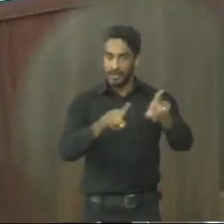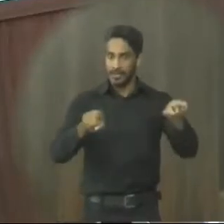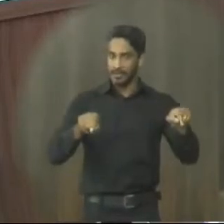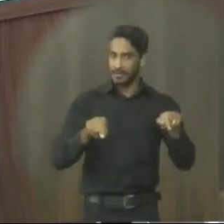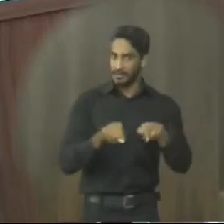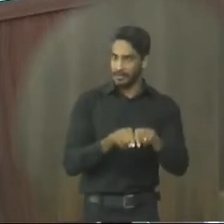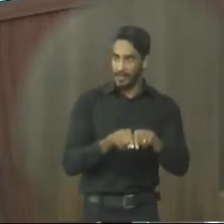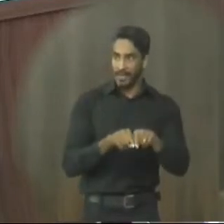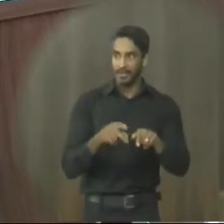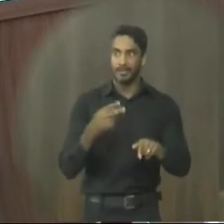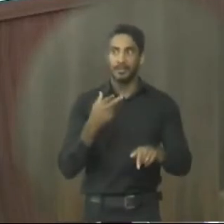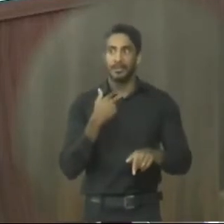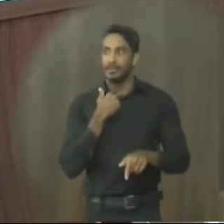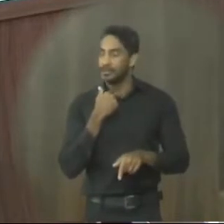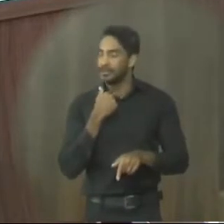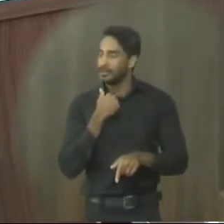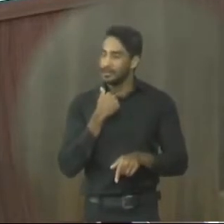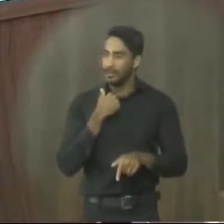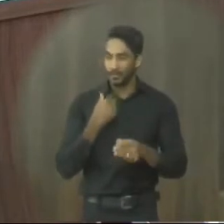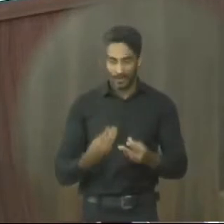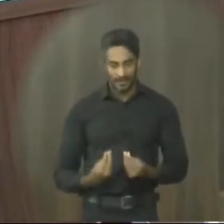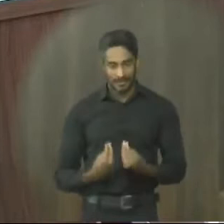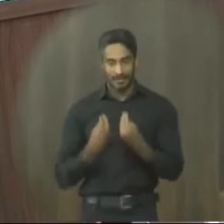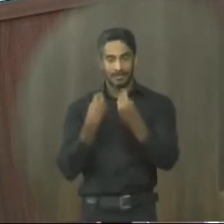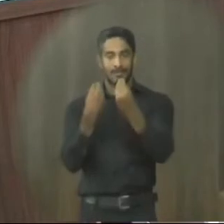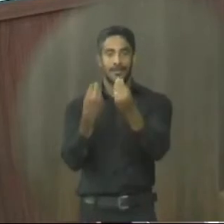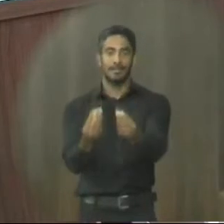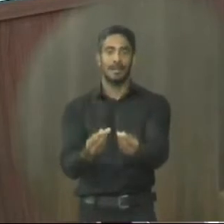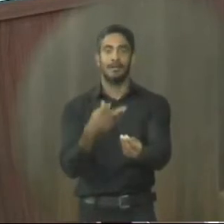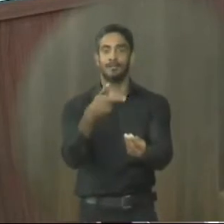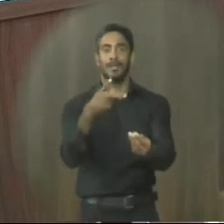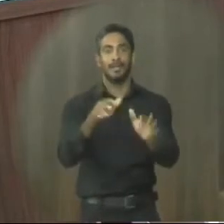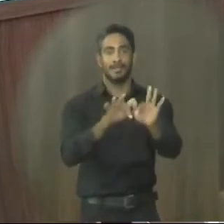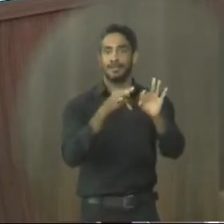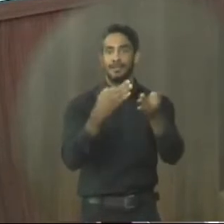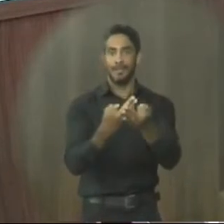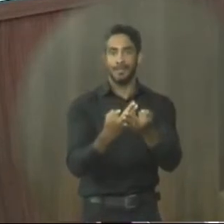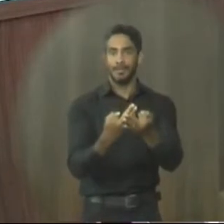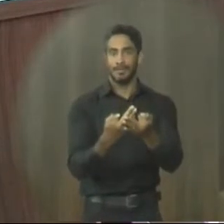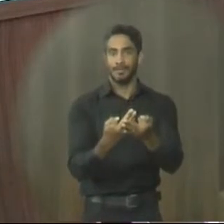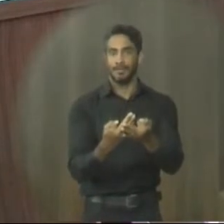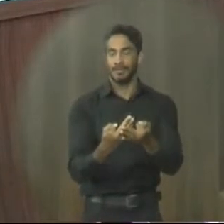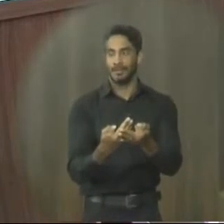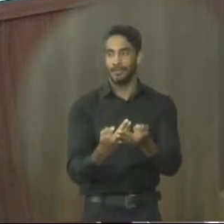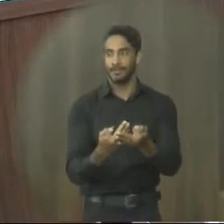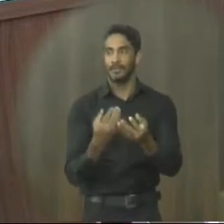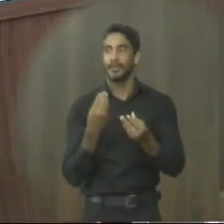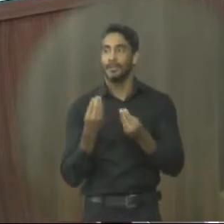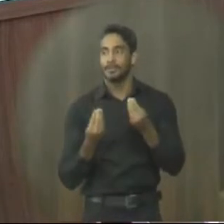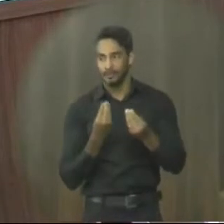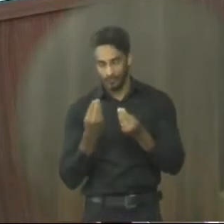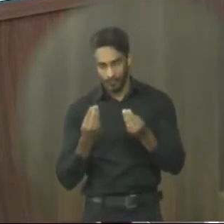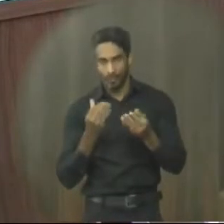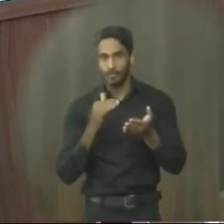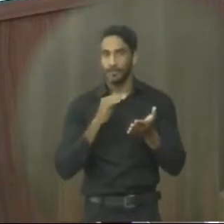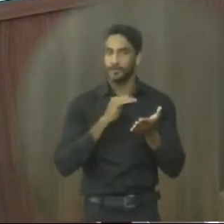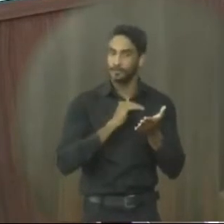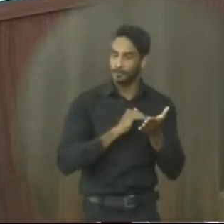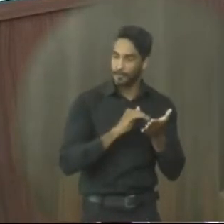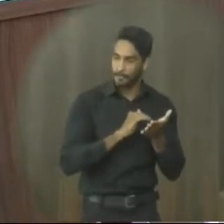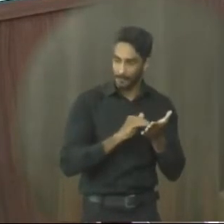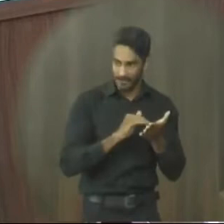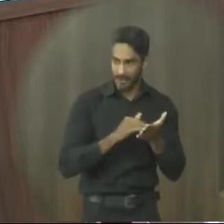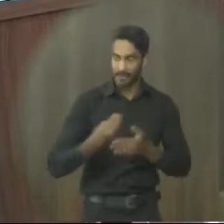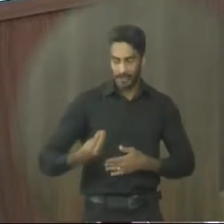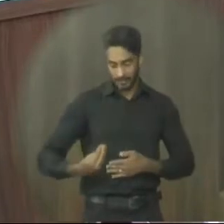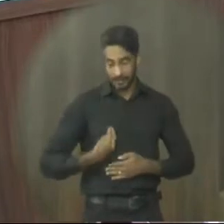não vão poder ser dada titulação para essas famílias. Como o secretário está